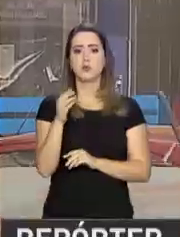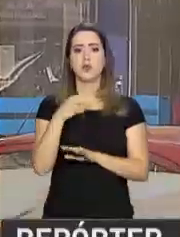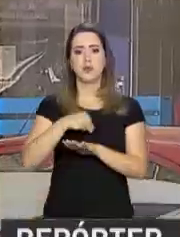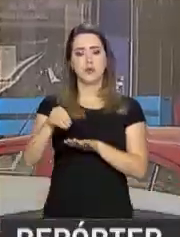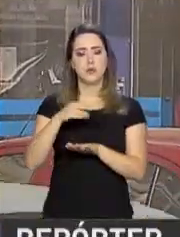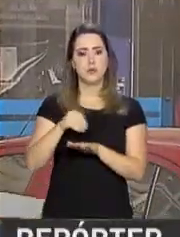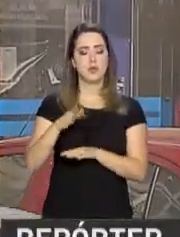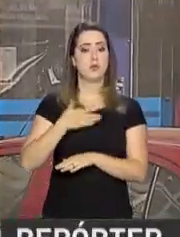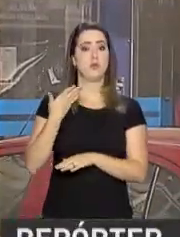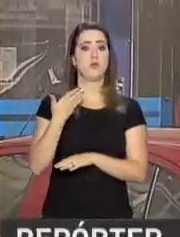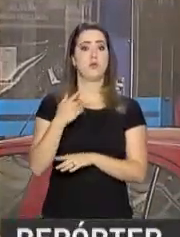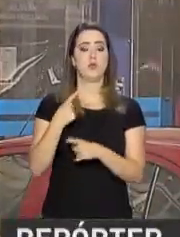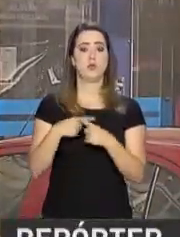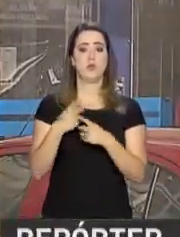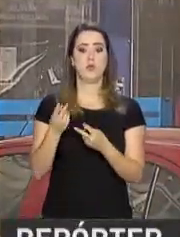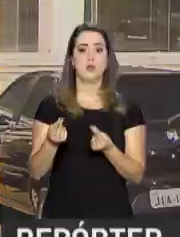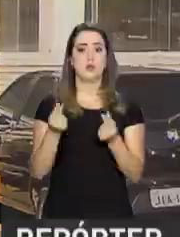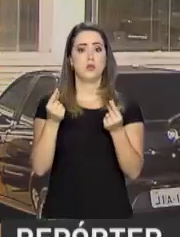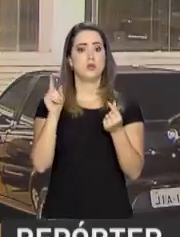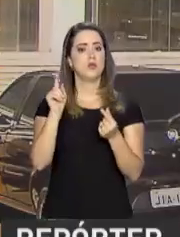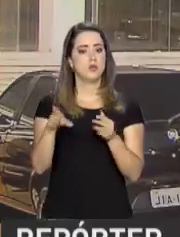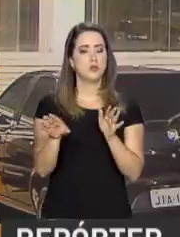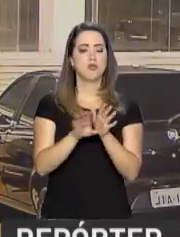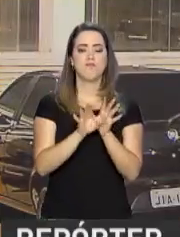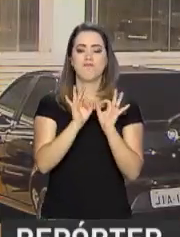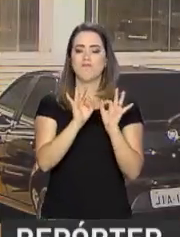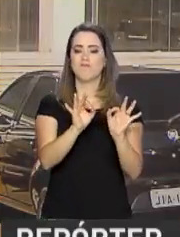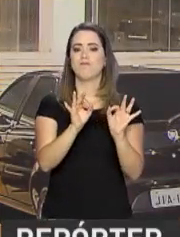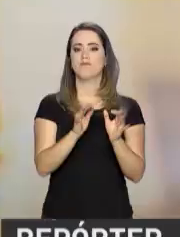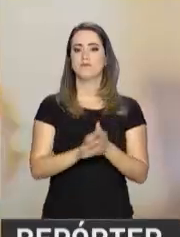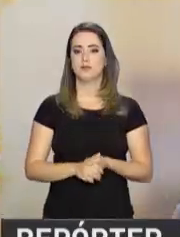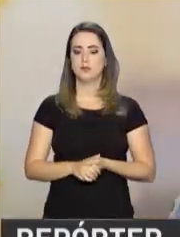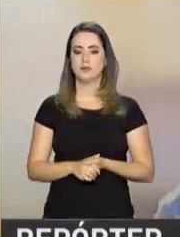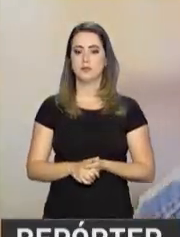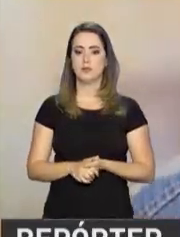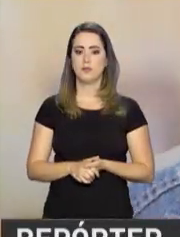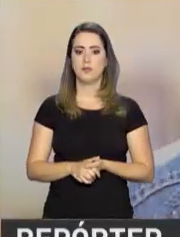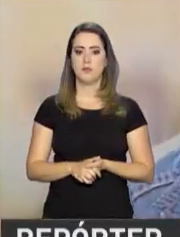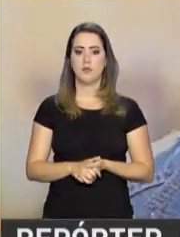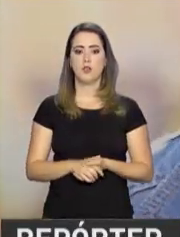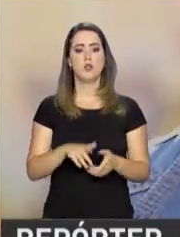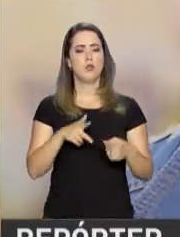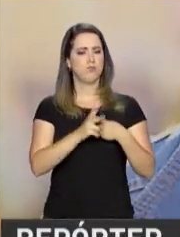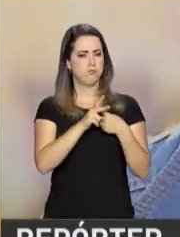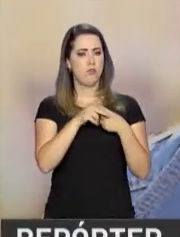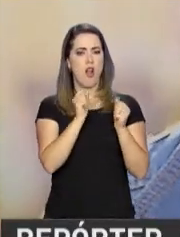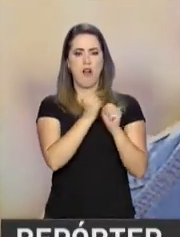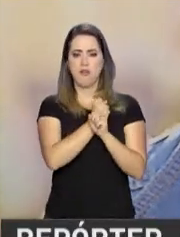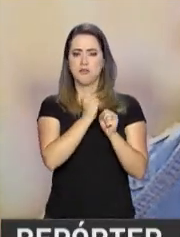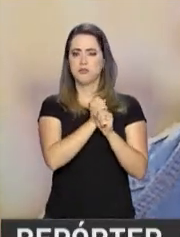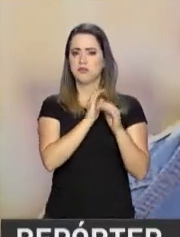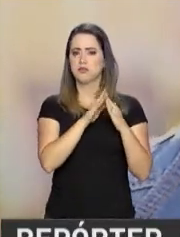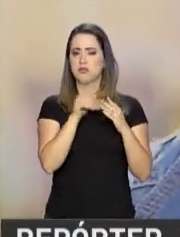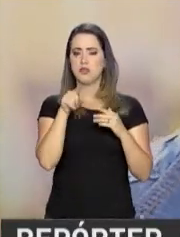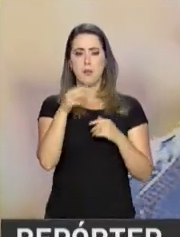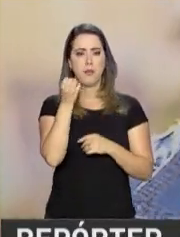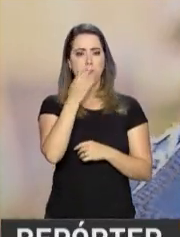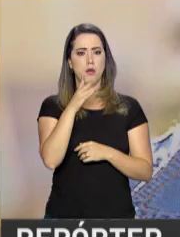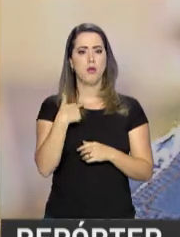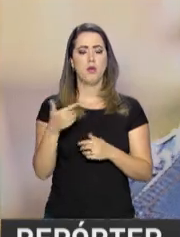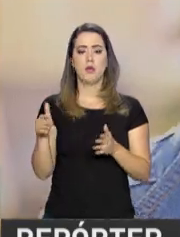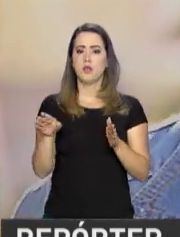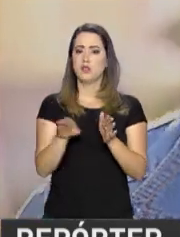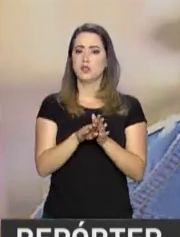foi uma surpresa e o dinheiro chegou na hora certa como eu tô mexendo com reforma ver cair assim como a